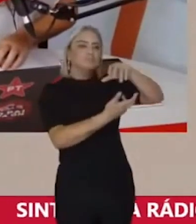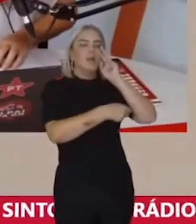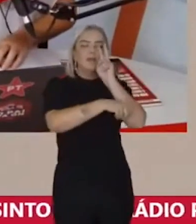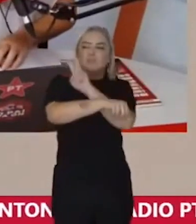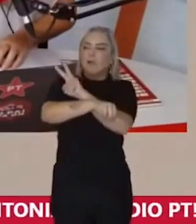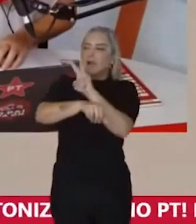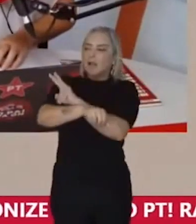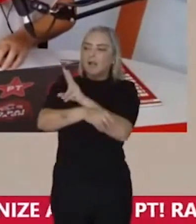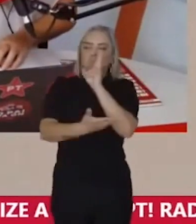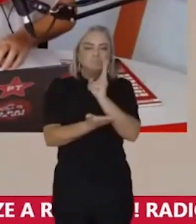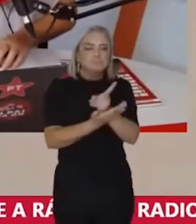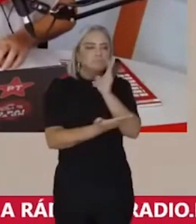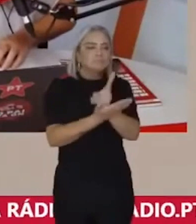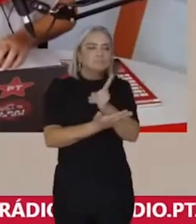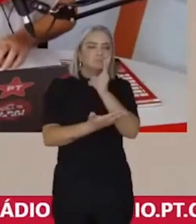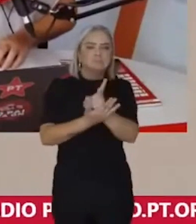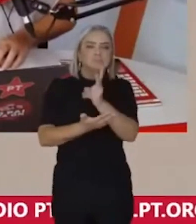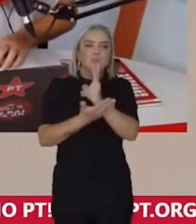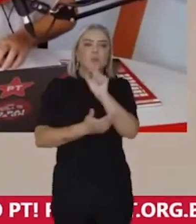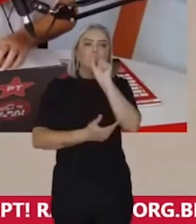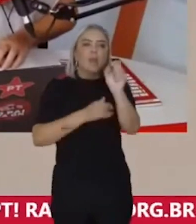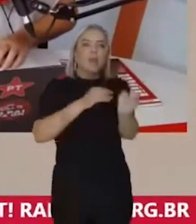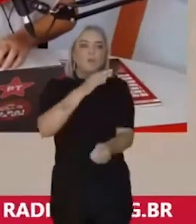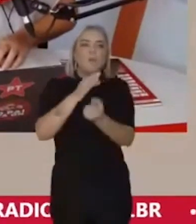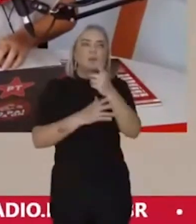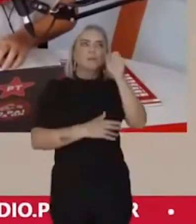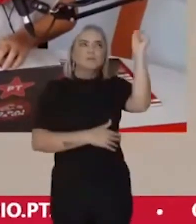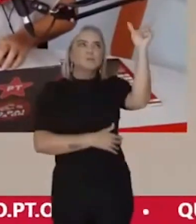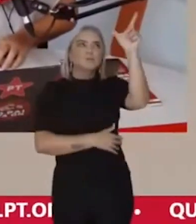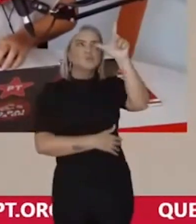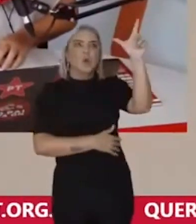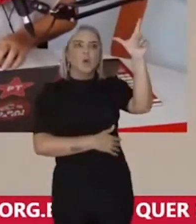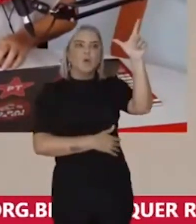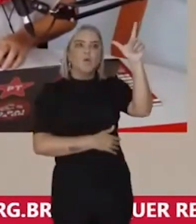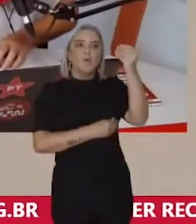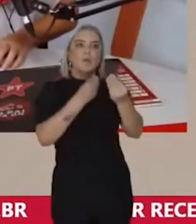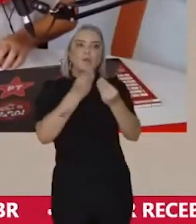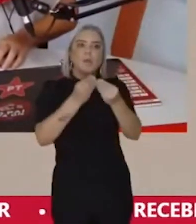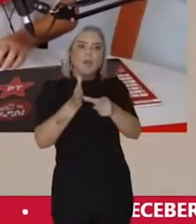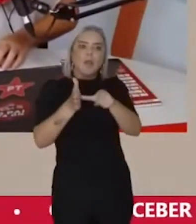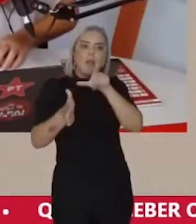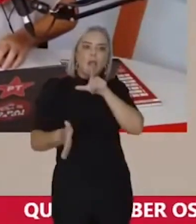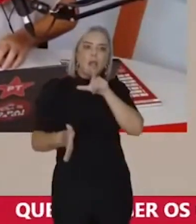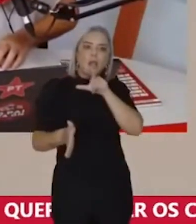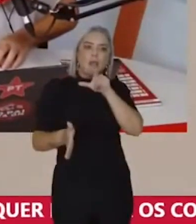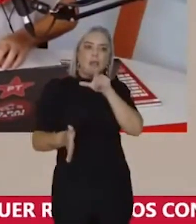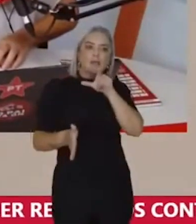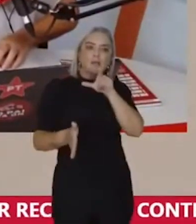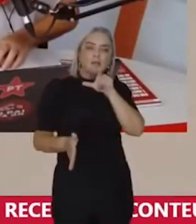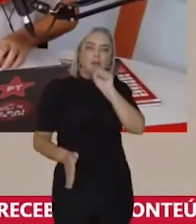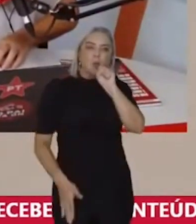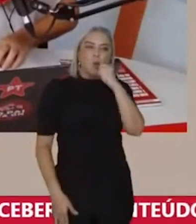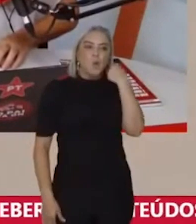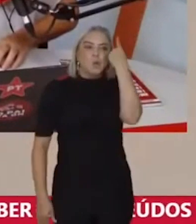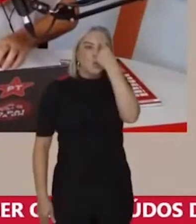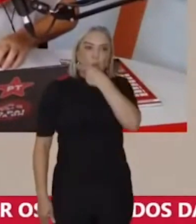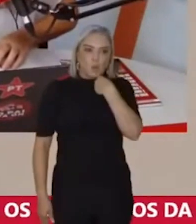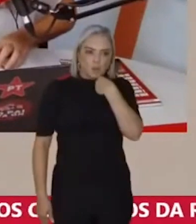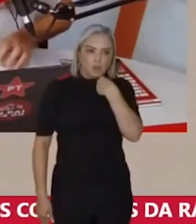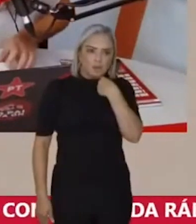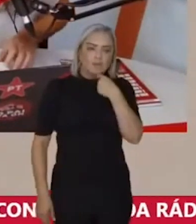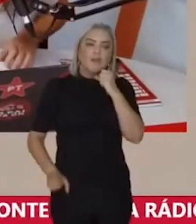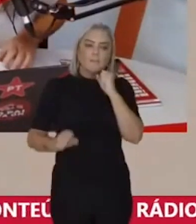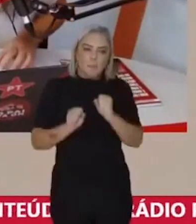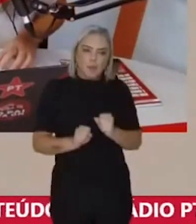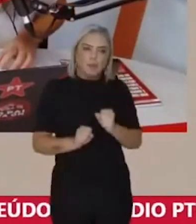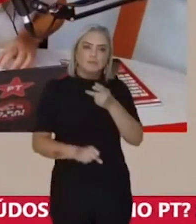Monitora constantemente o que está vindo do Sol e, com uma antecedência de 8 horas, mais ou menos,